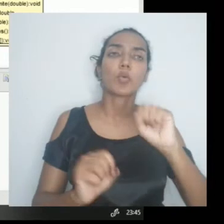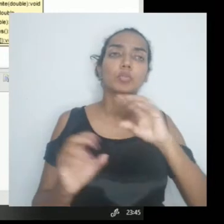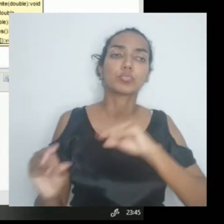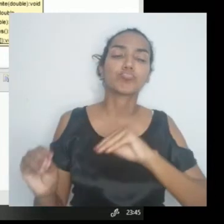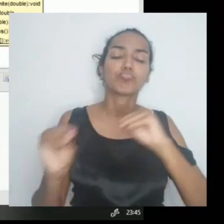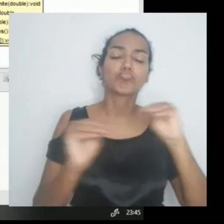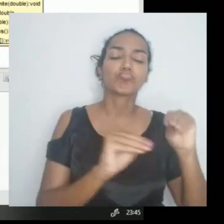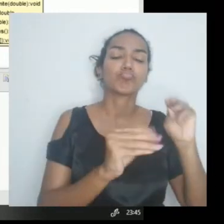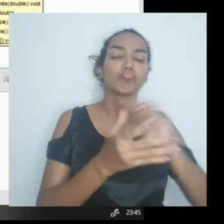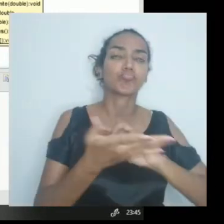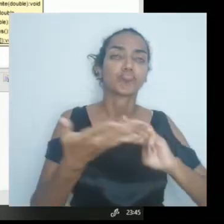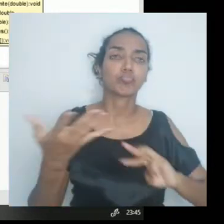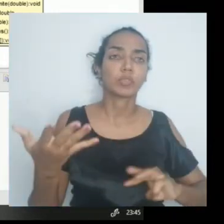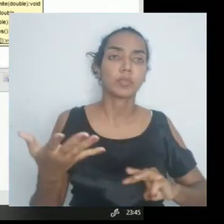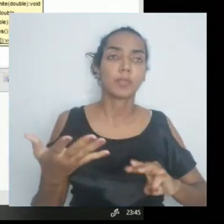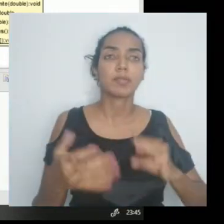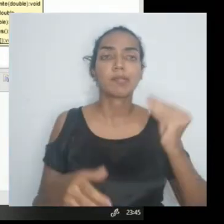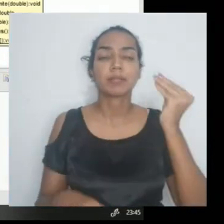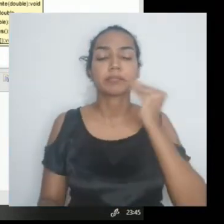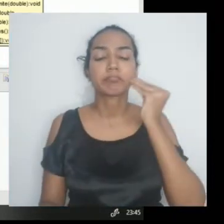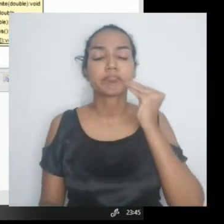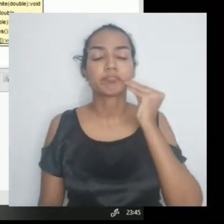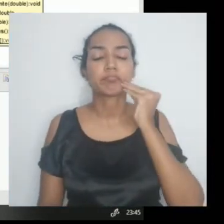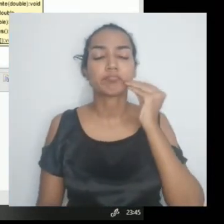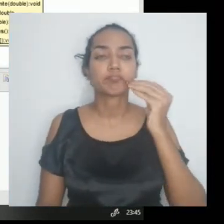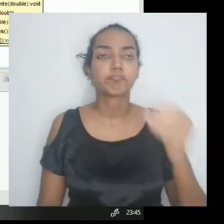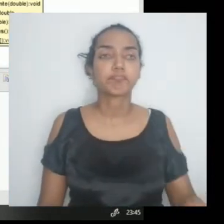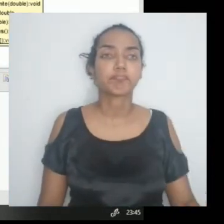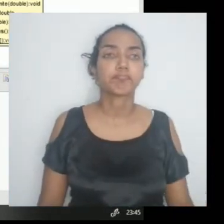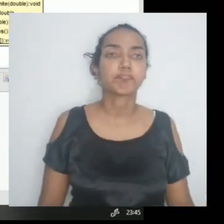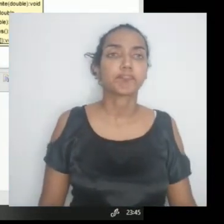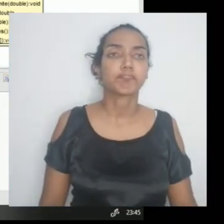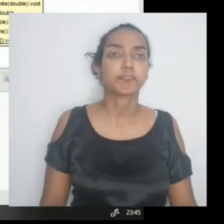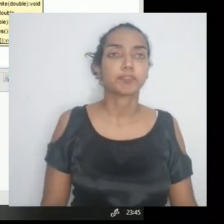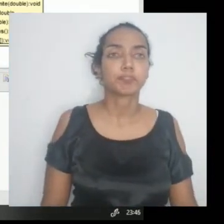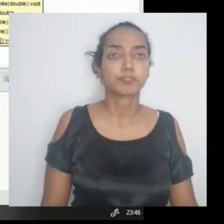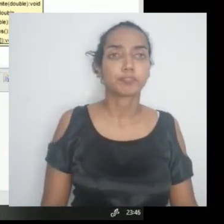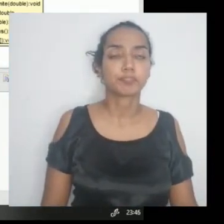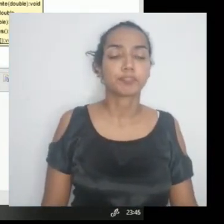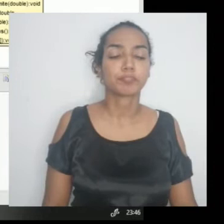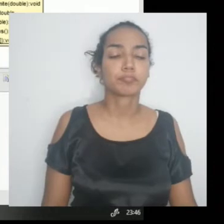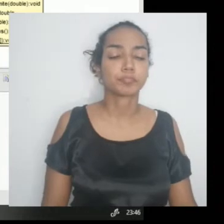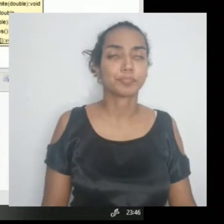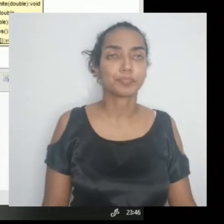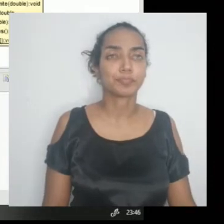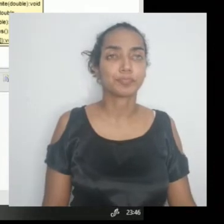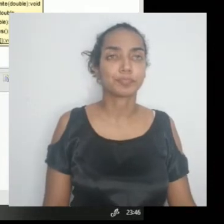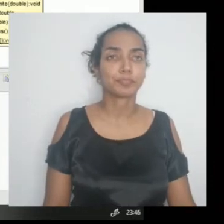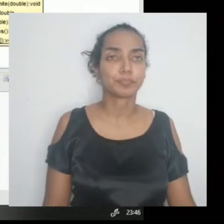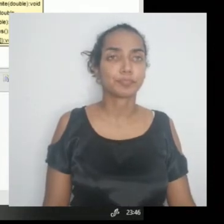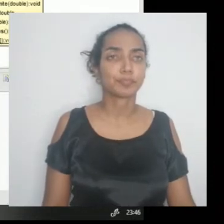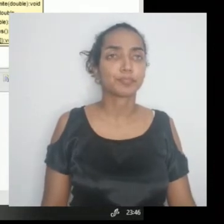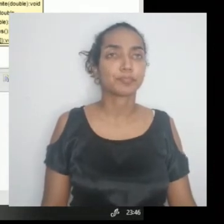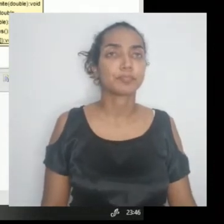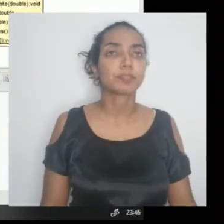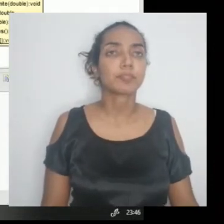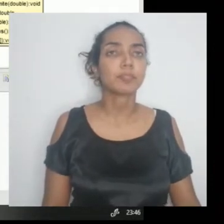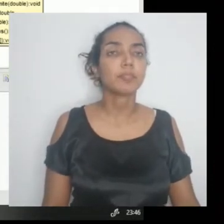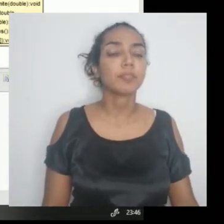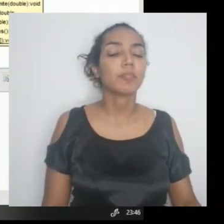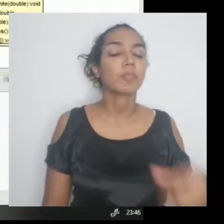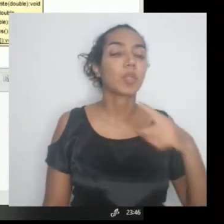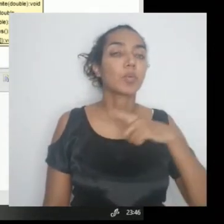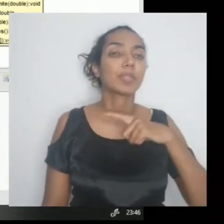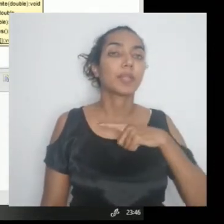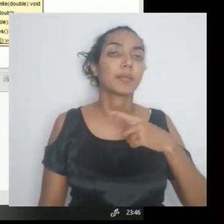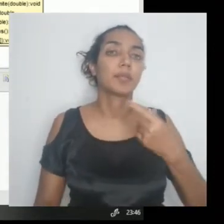nesse métodozinho. Pego o parâmetro, pego o número dele, verifico se ele é diferente de